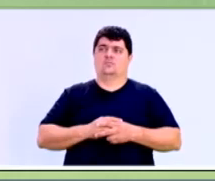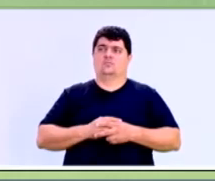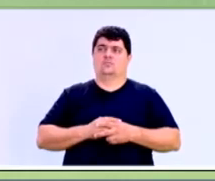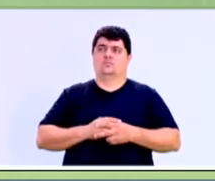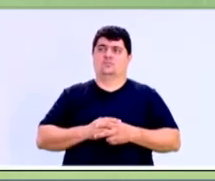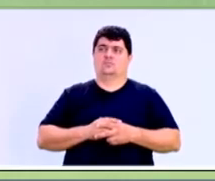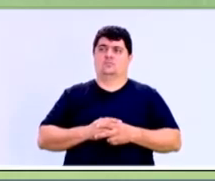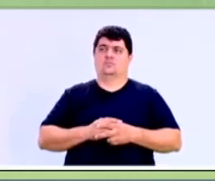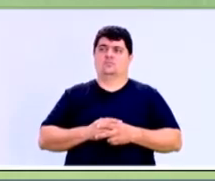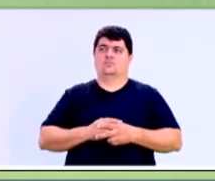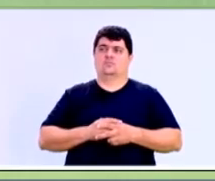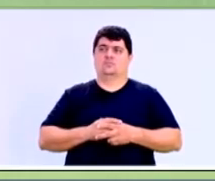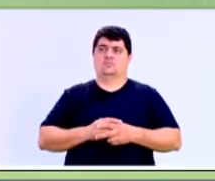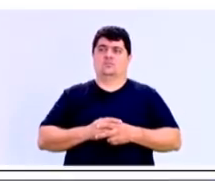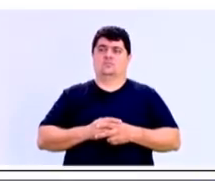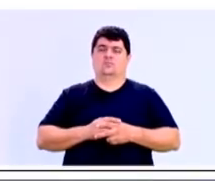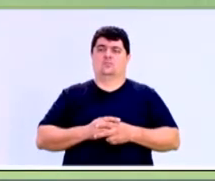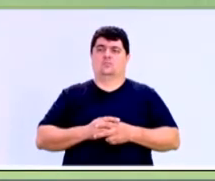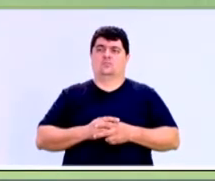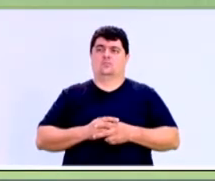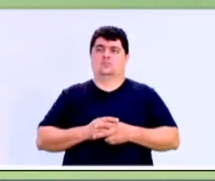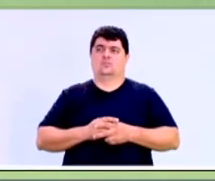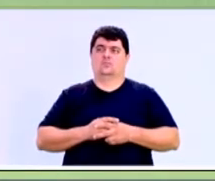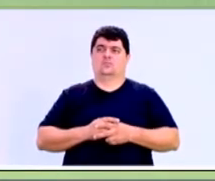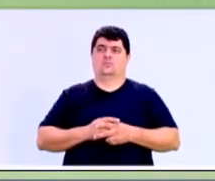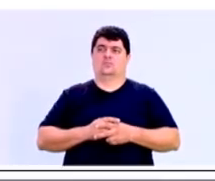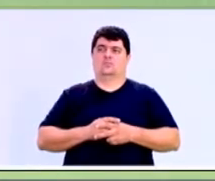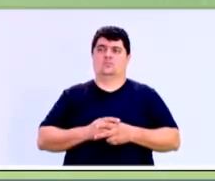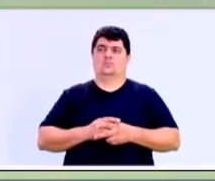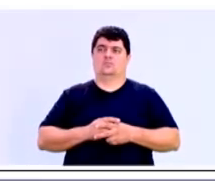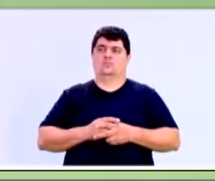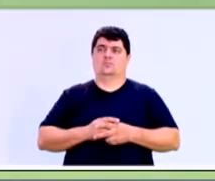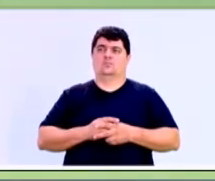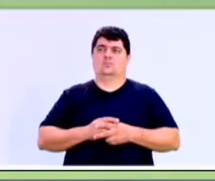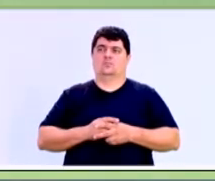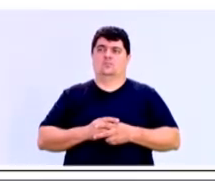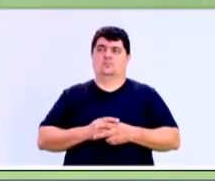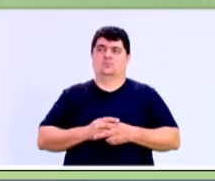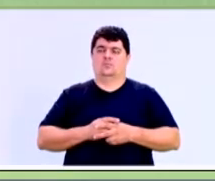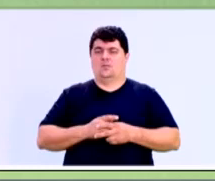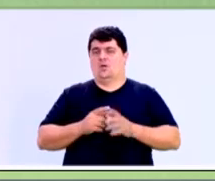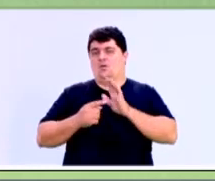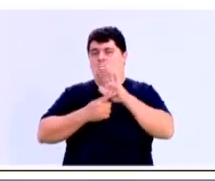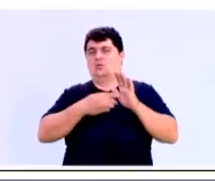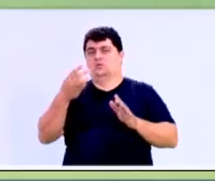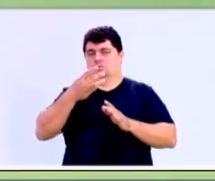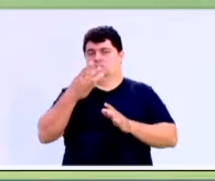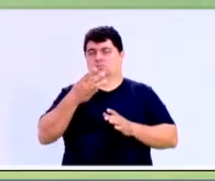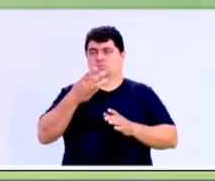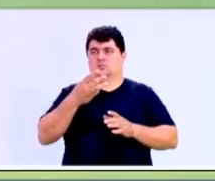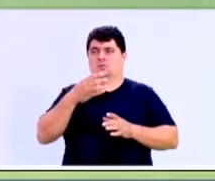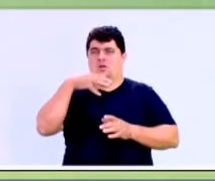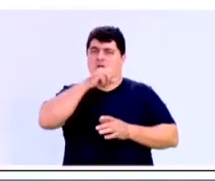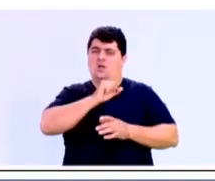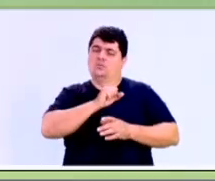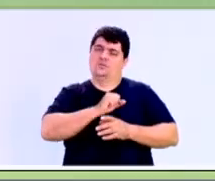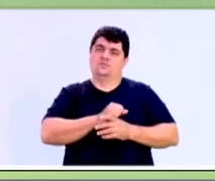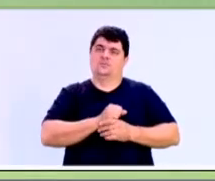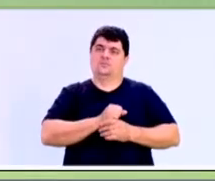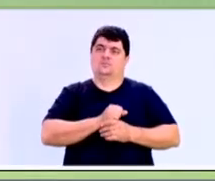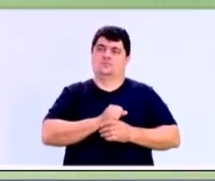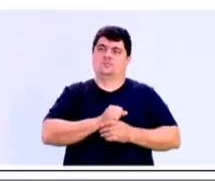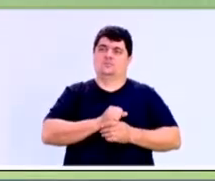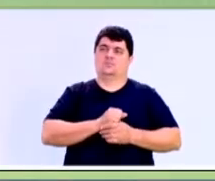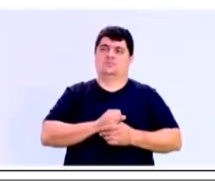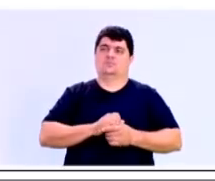em tesouraria. Então vamos aqui. Vamos passar os três com uma certa rapidez, mas vamos